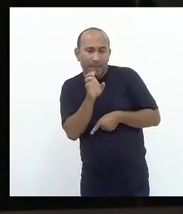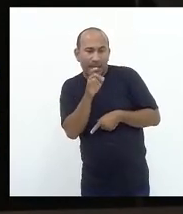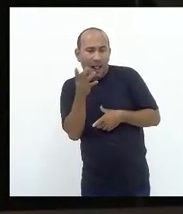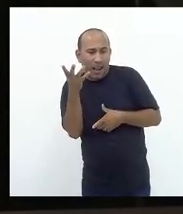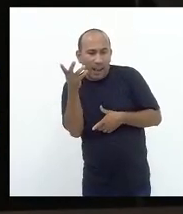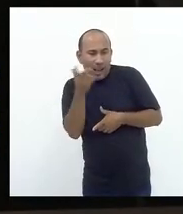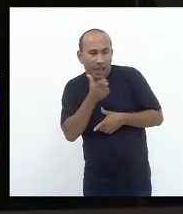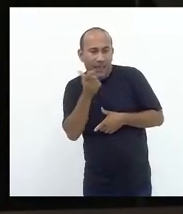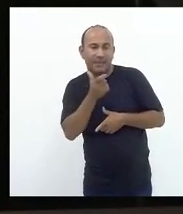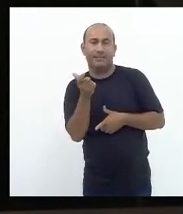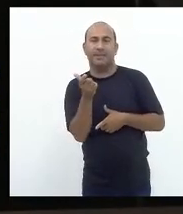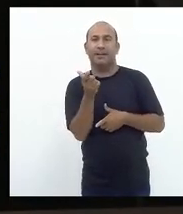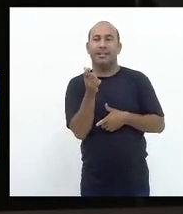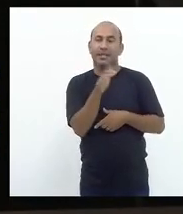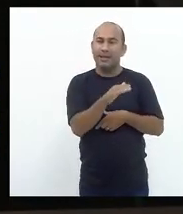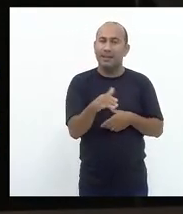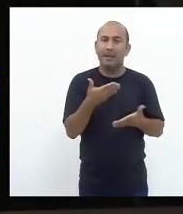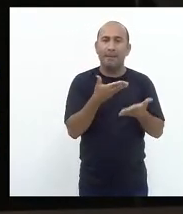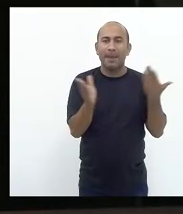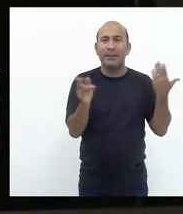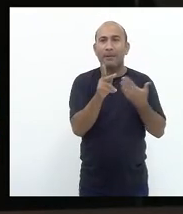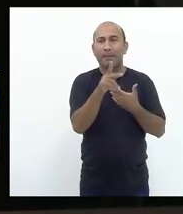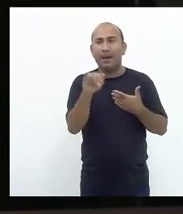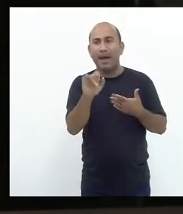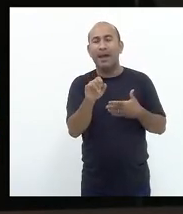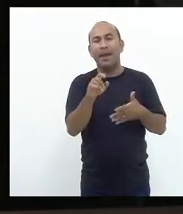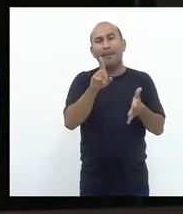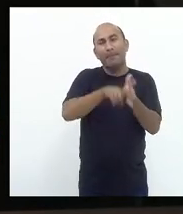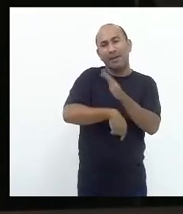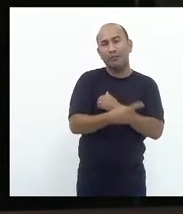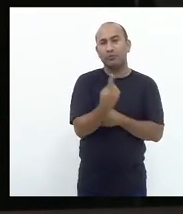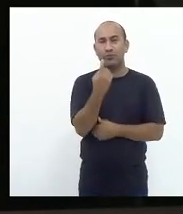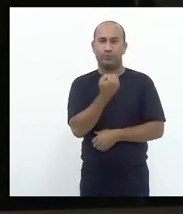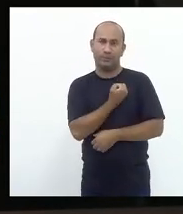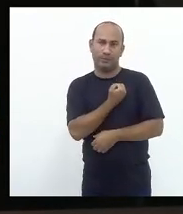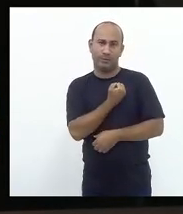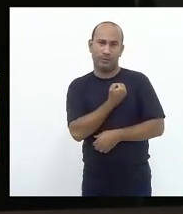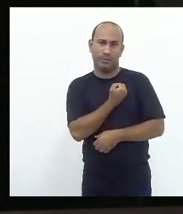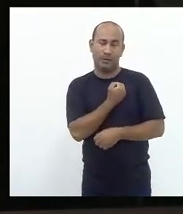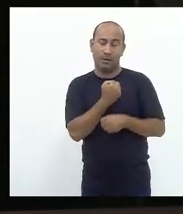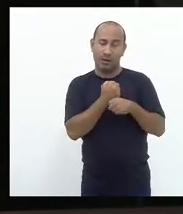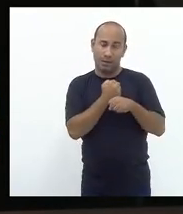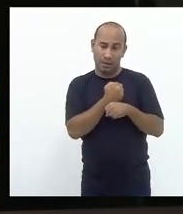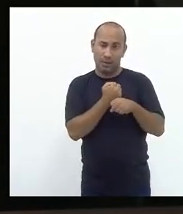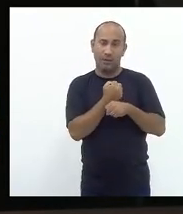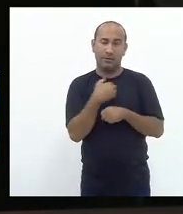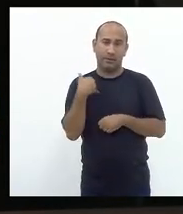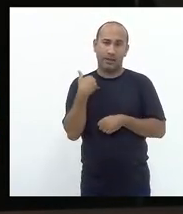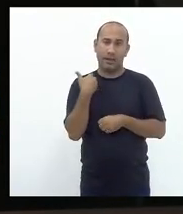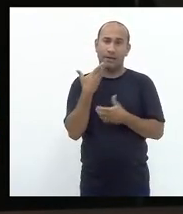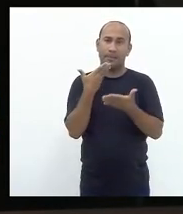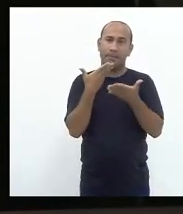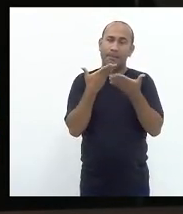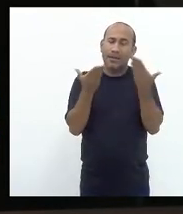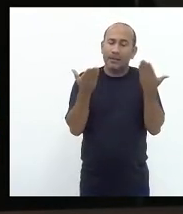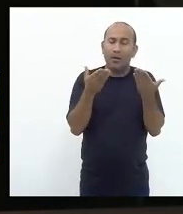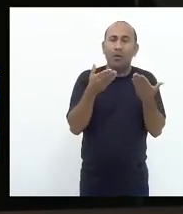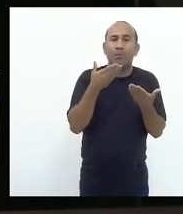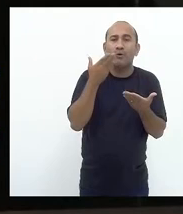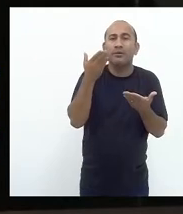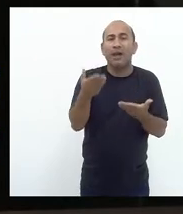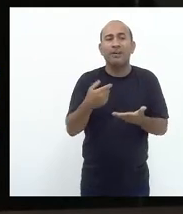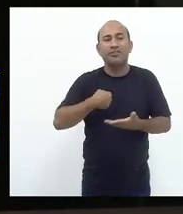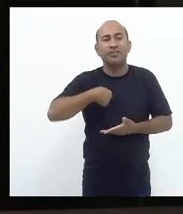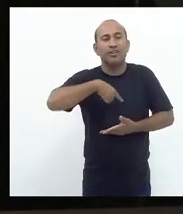e a criança que perde os seus pais com menos de um ano não teve direito nem de ir para o colinho da mamãe na